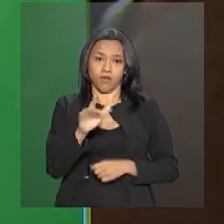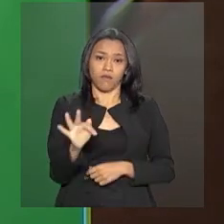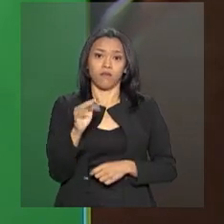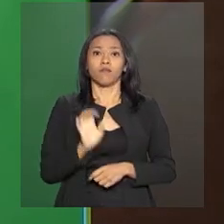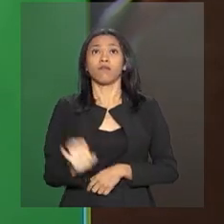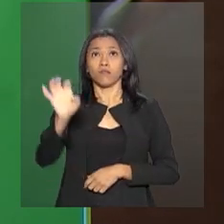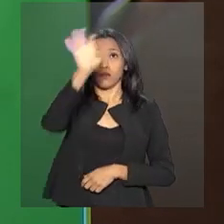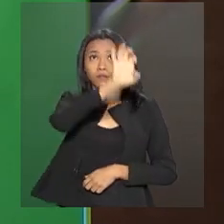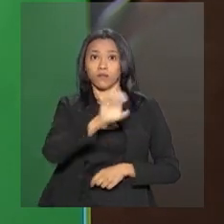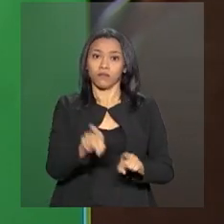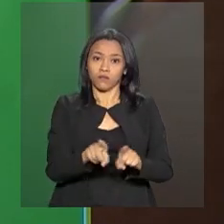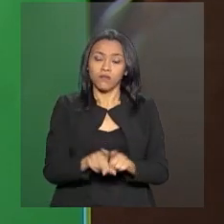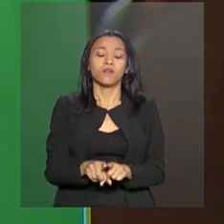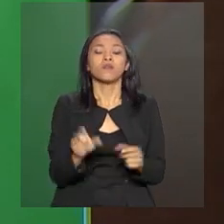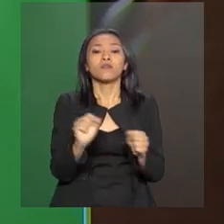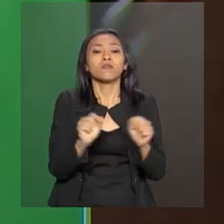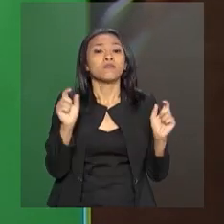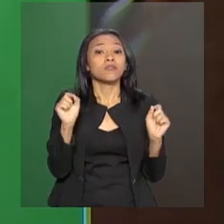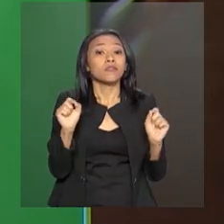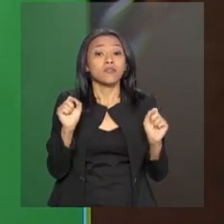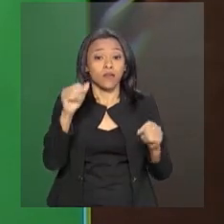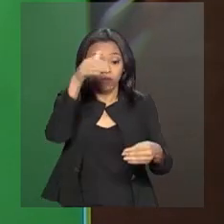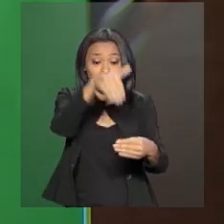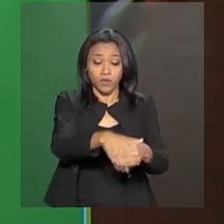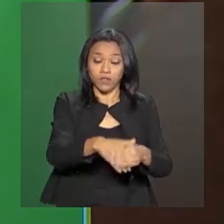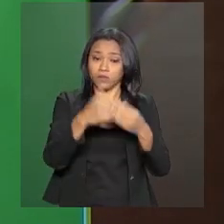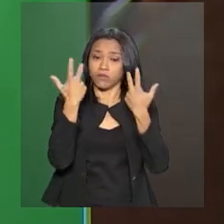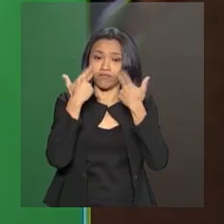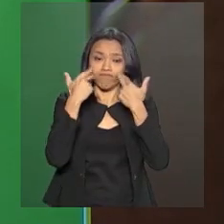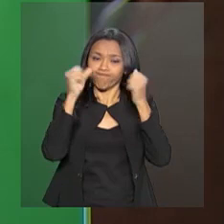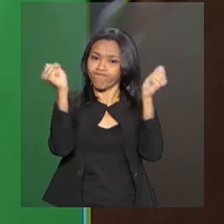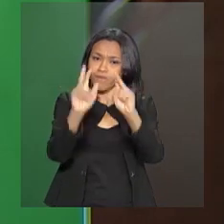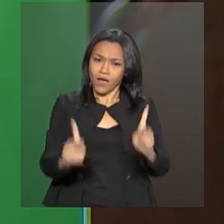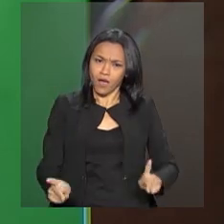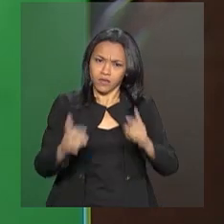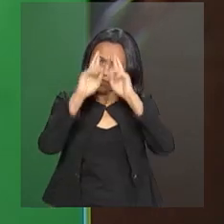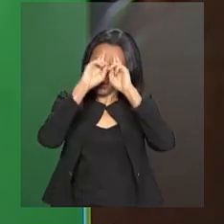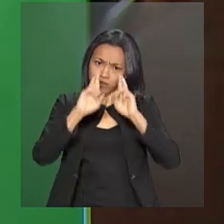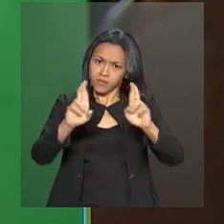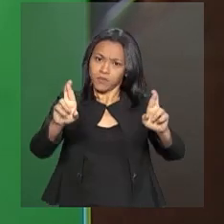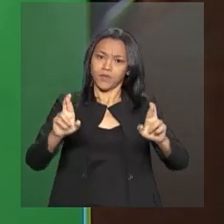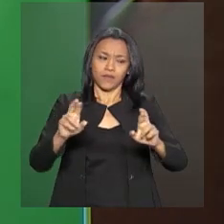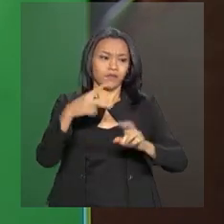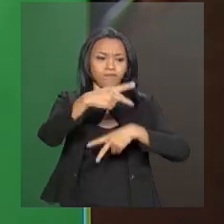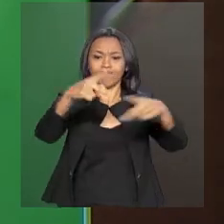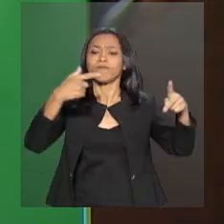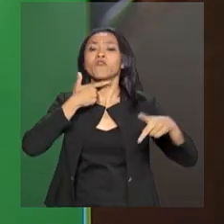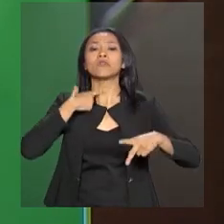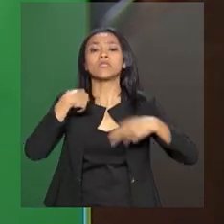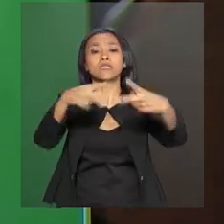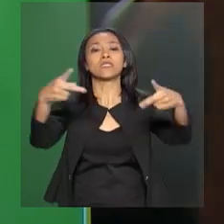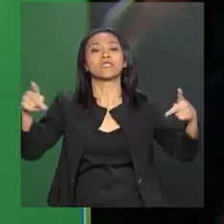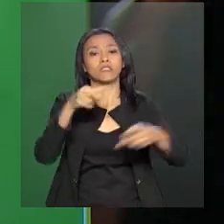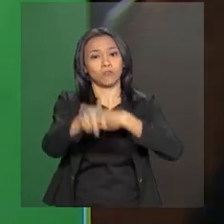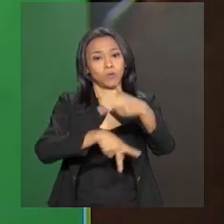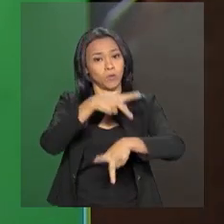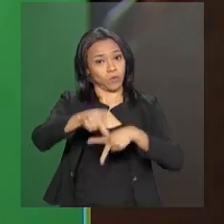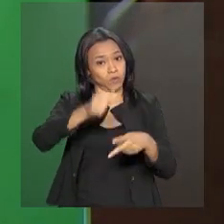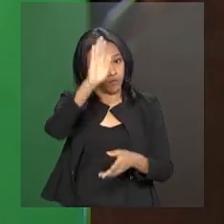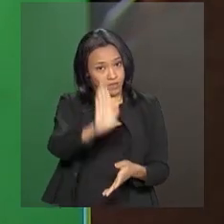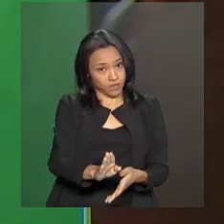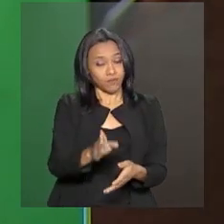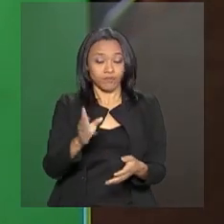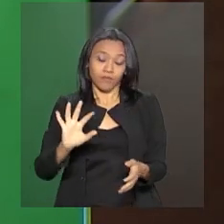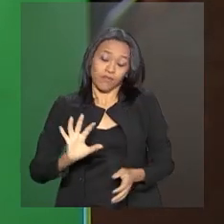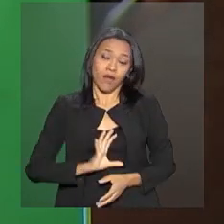que as eleições transcorressem com paz, com tranquilidade, com respeito à vontade dos brasileiros e brasileiras, elas de fato